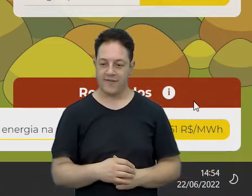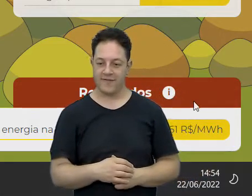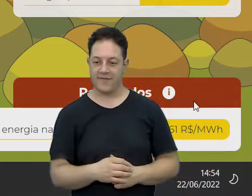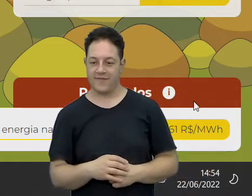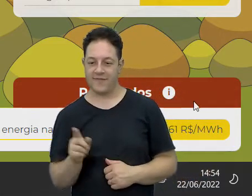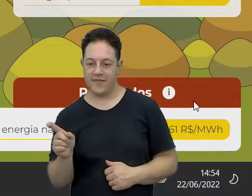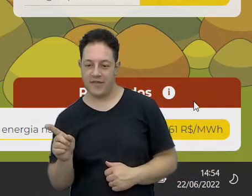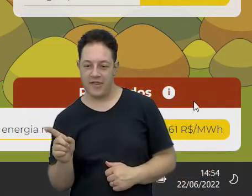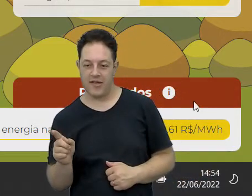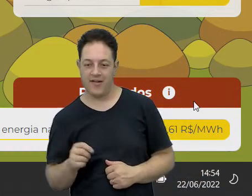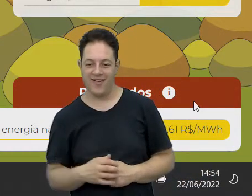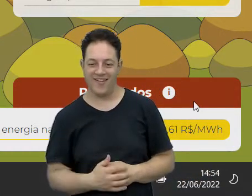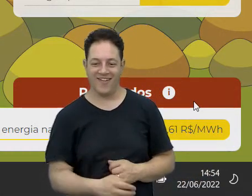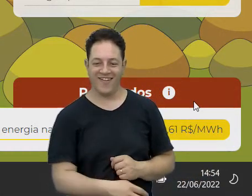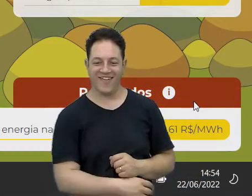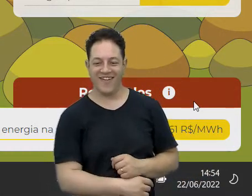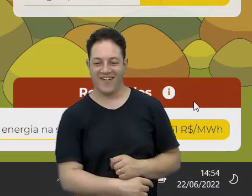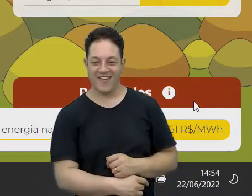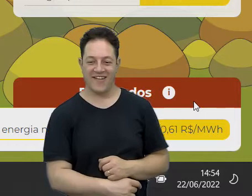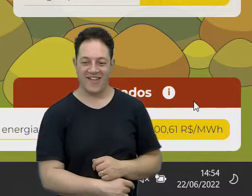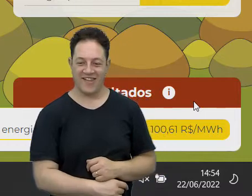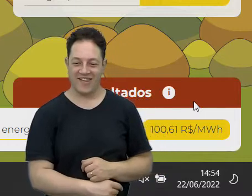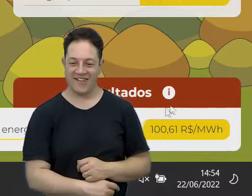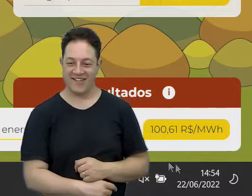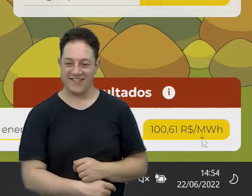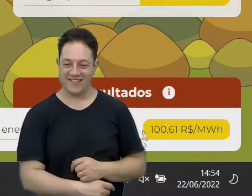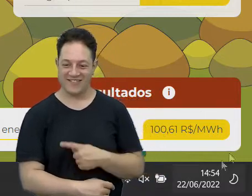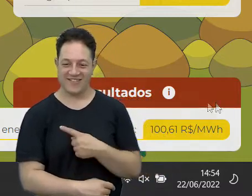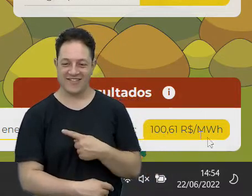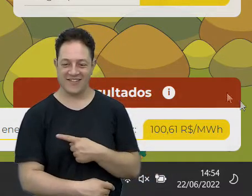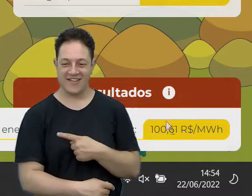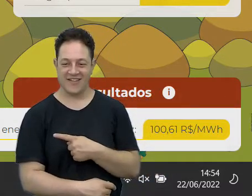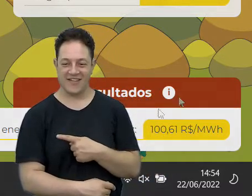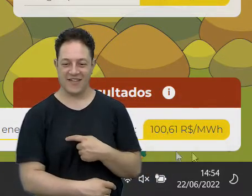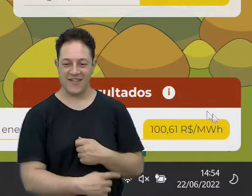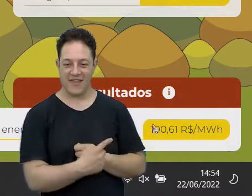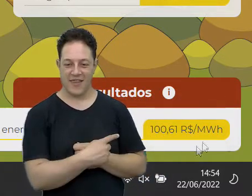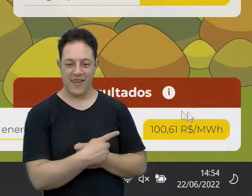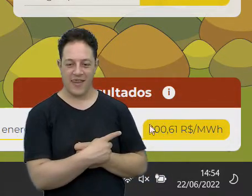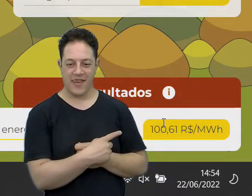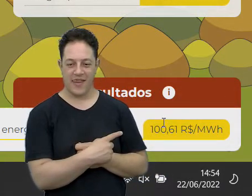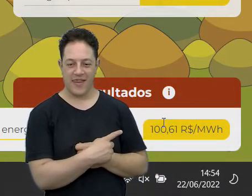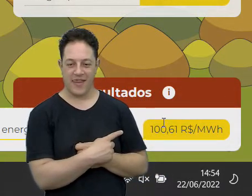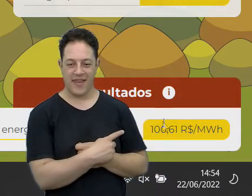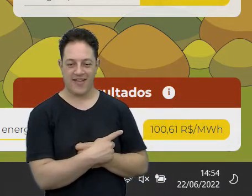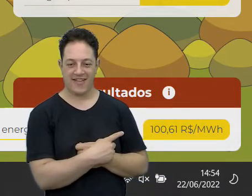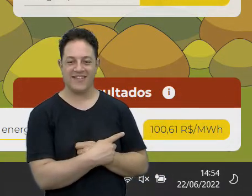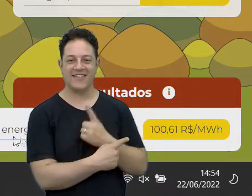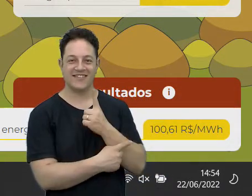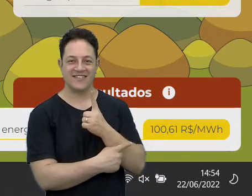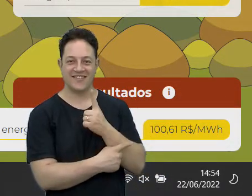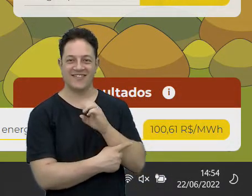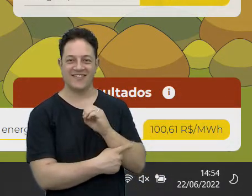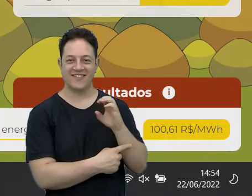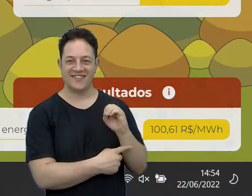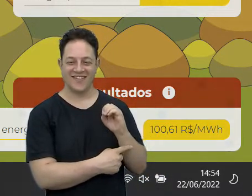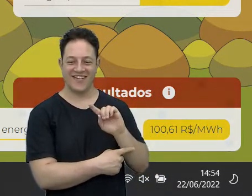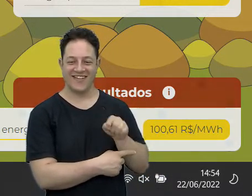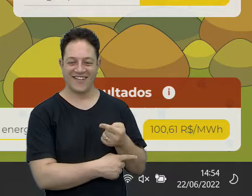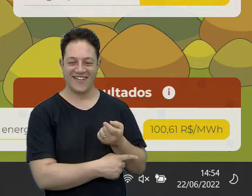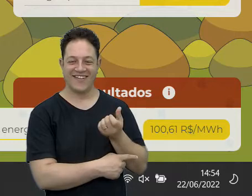R$100,61. A gente colocou ali atrás do Felipe, né? Mas a professora Roberta tá dizendo quanto custaria, ó. Tá aqui bem atrás dele. Se a gente